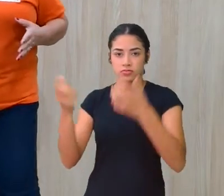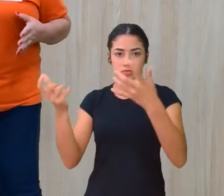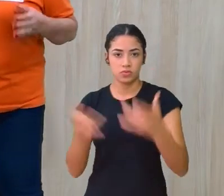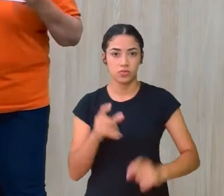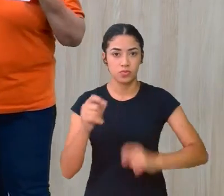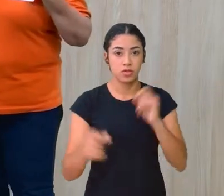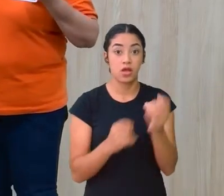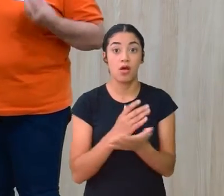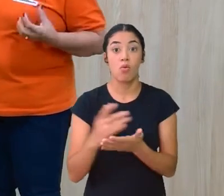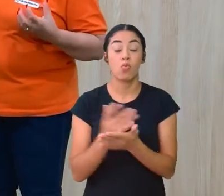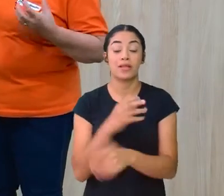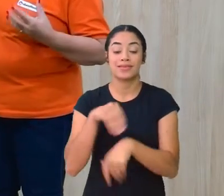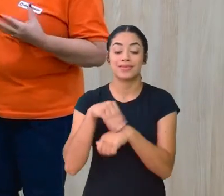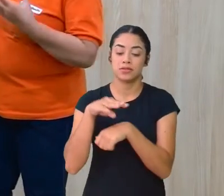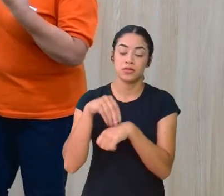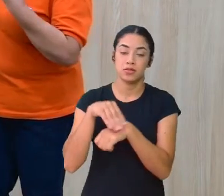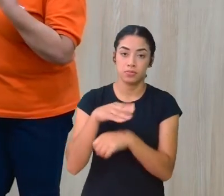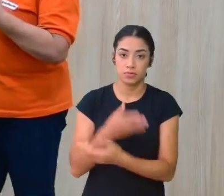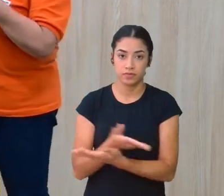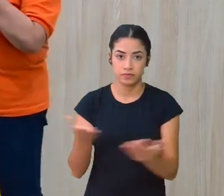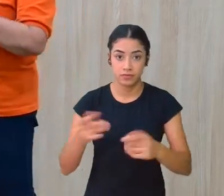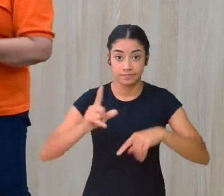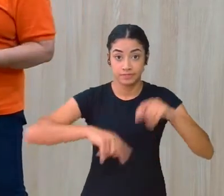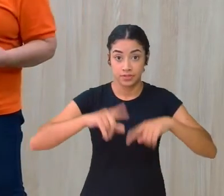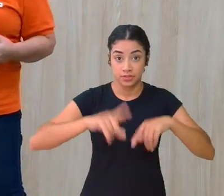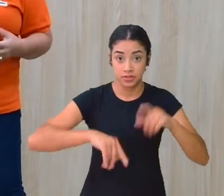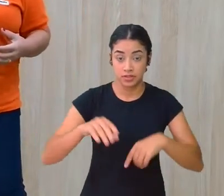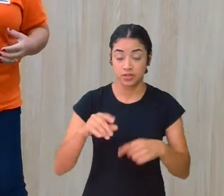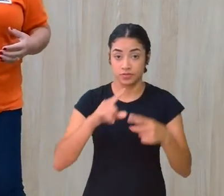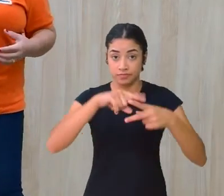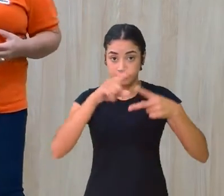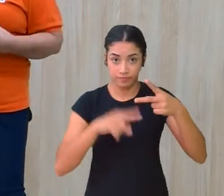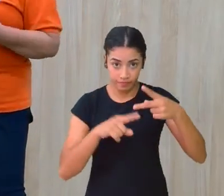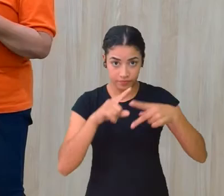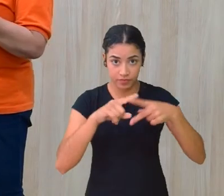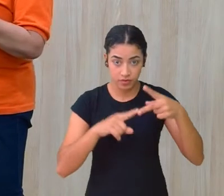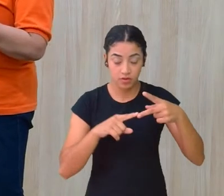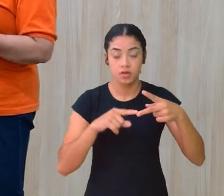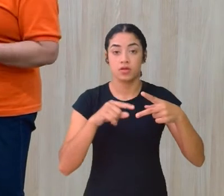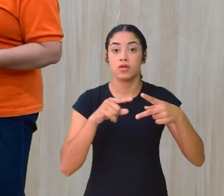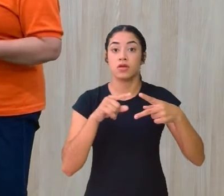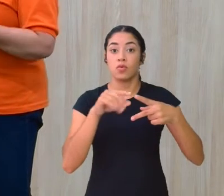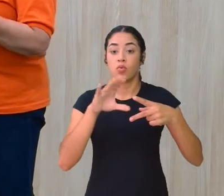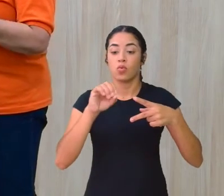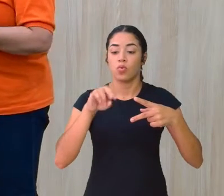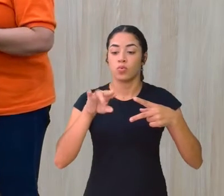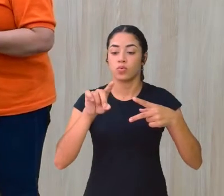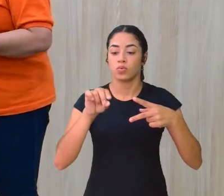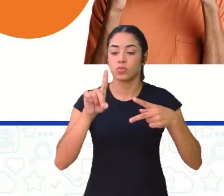algumas dicas. Veja aí, materiais condutores e isolantes. Ela diz para a gente que